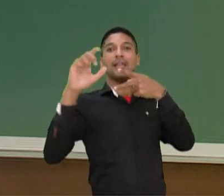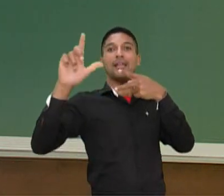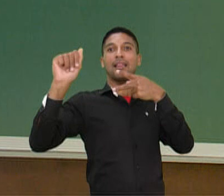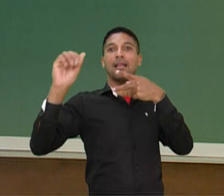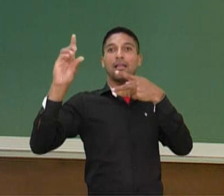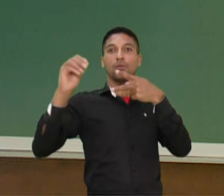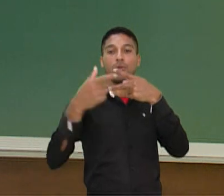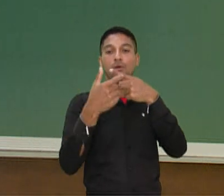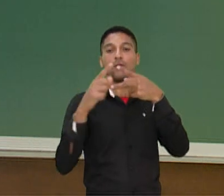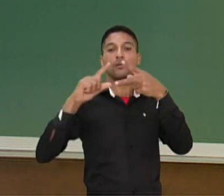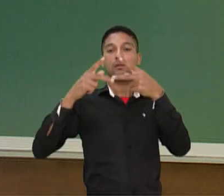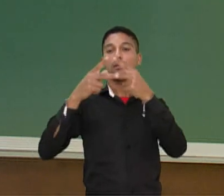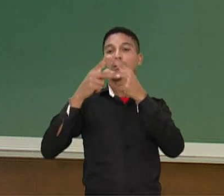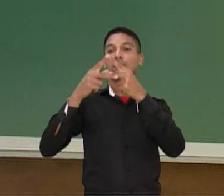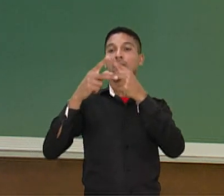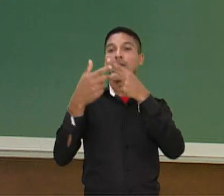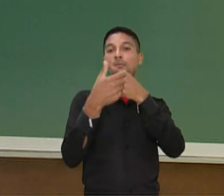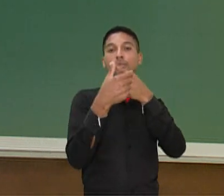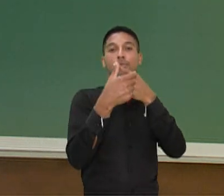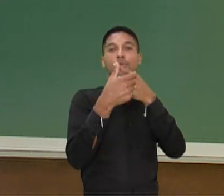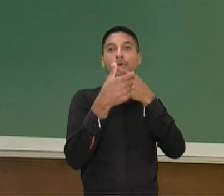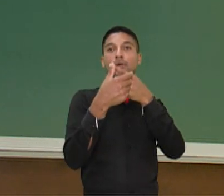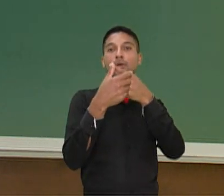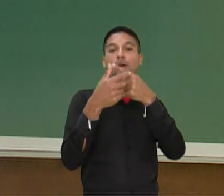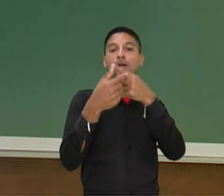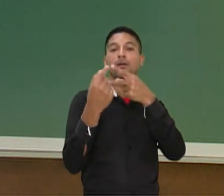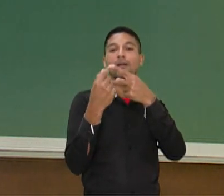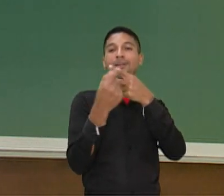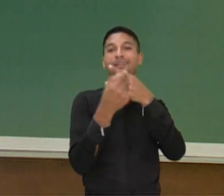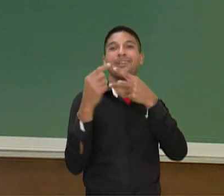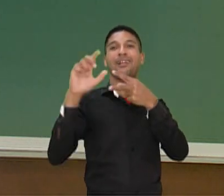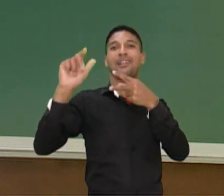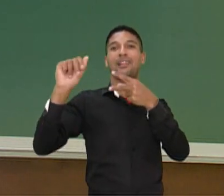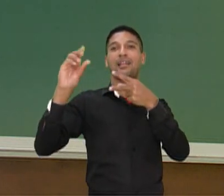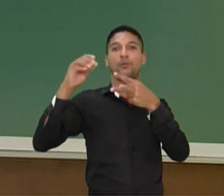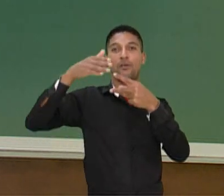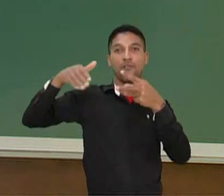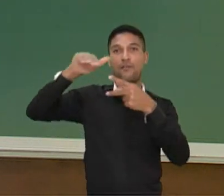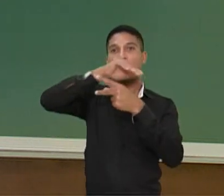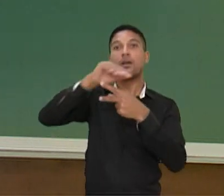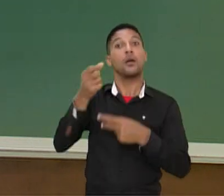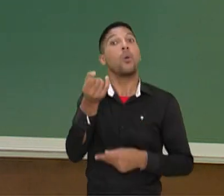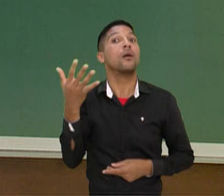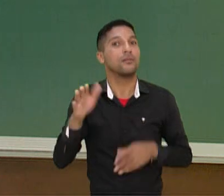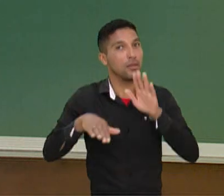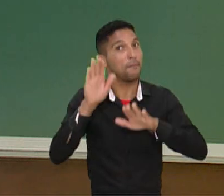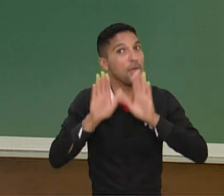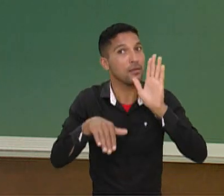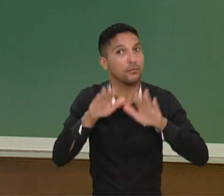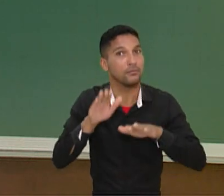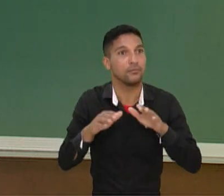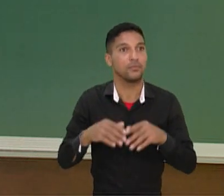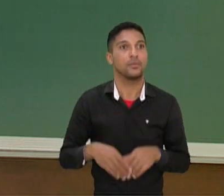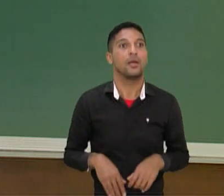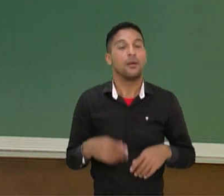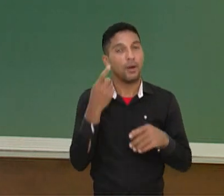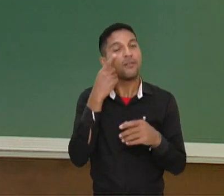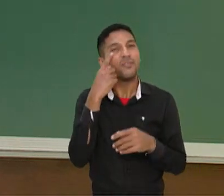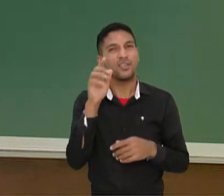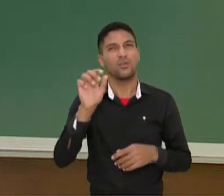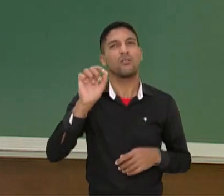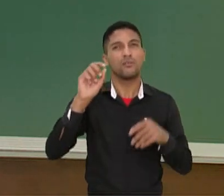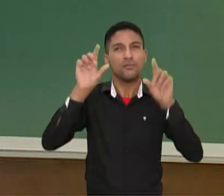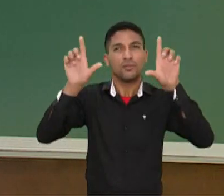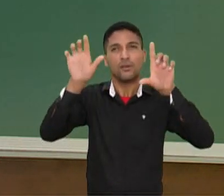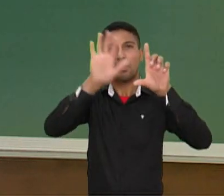vai ficar a soma dos ângulos internos, tá bom? Então, vamos lá, do quadrado. Eu dividi aqui, ó, uma diagonal.